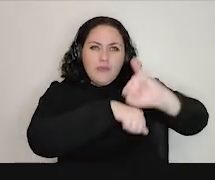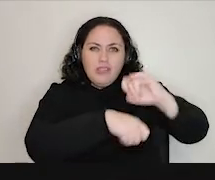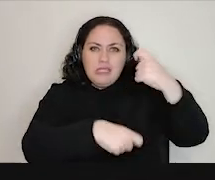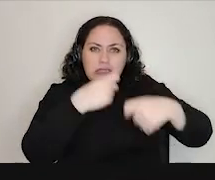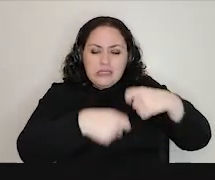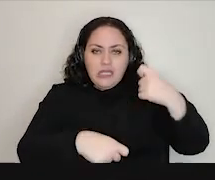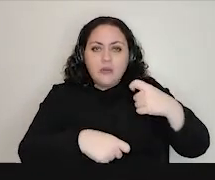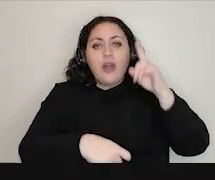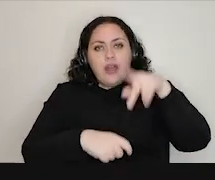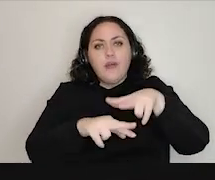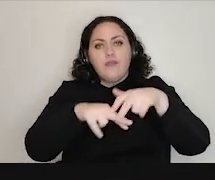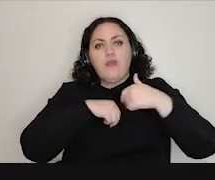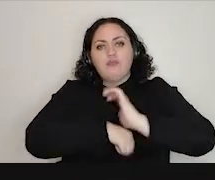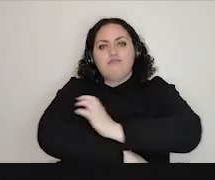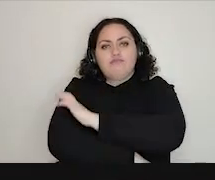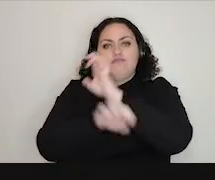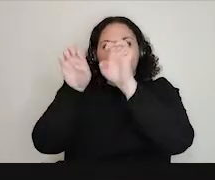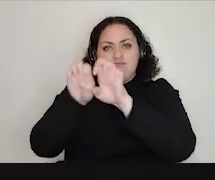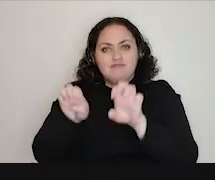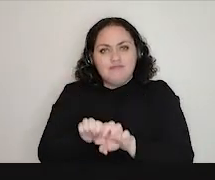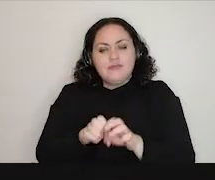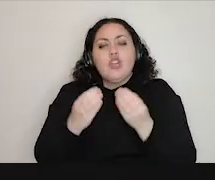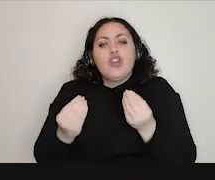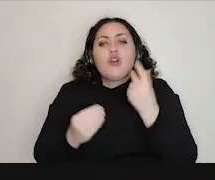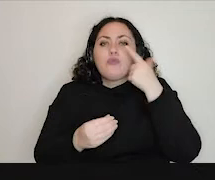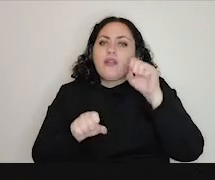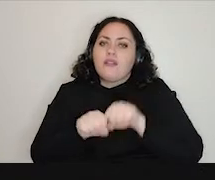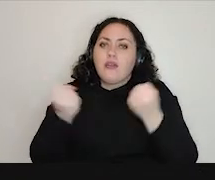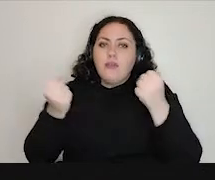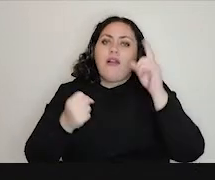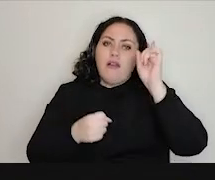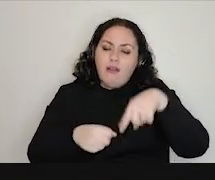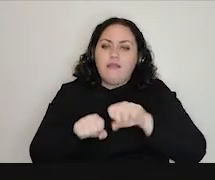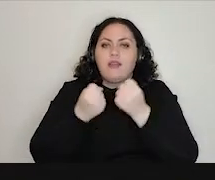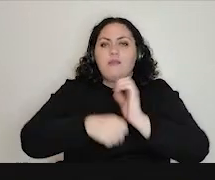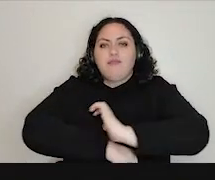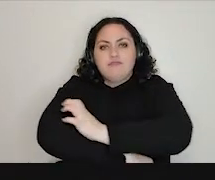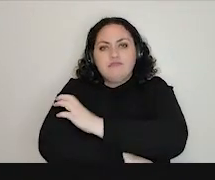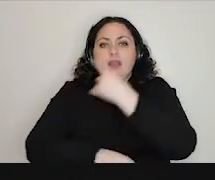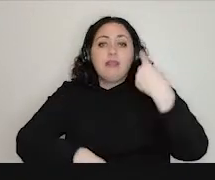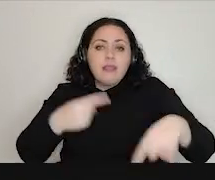sociedade antirracista. E debater sobre esses temas é importantíssimo.